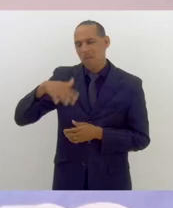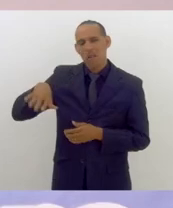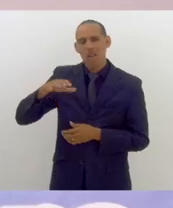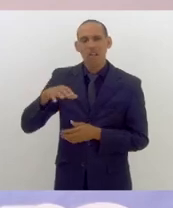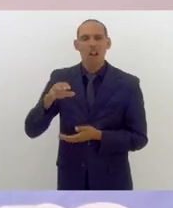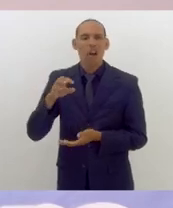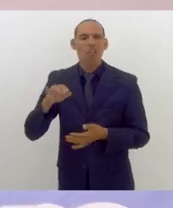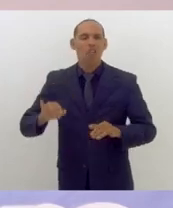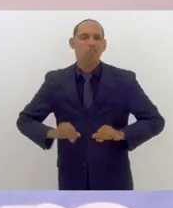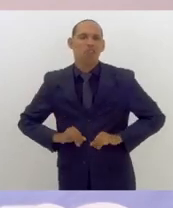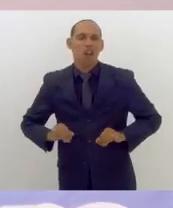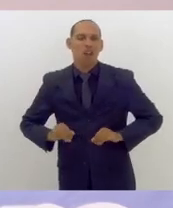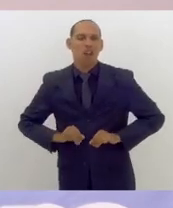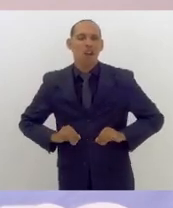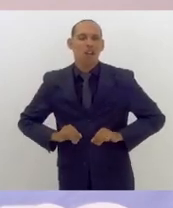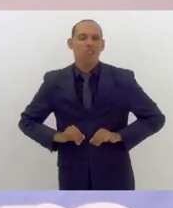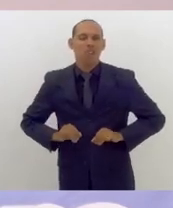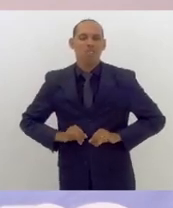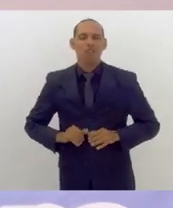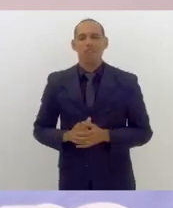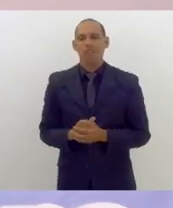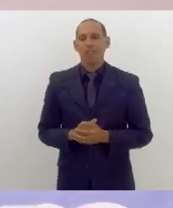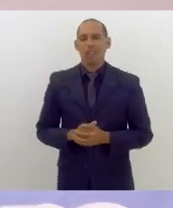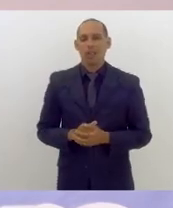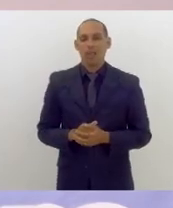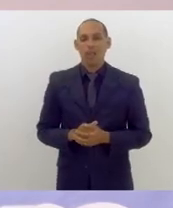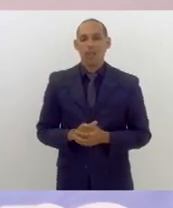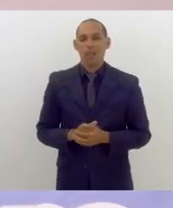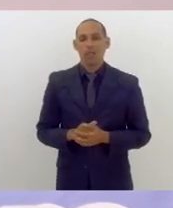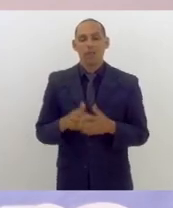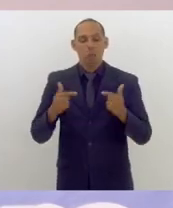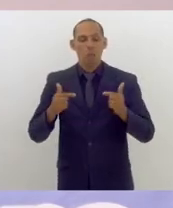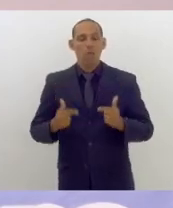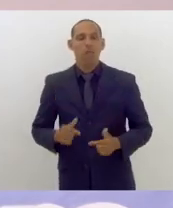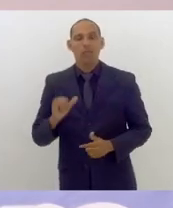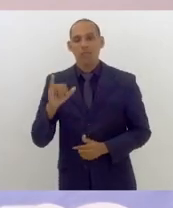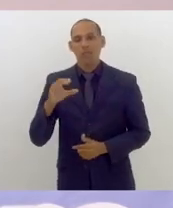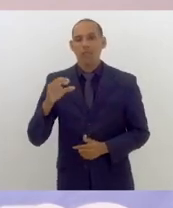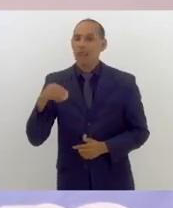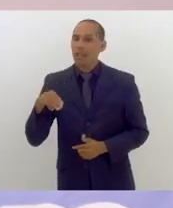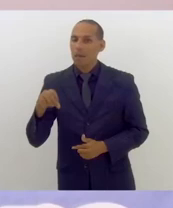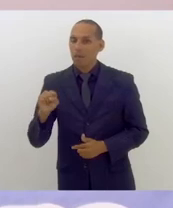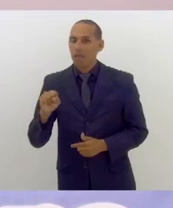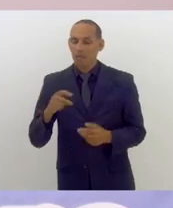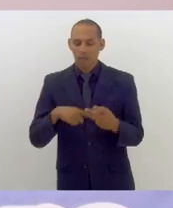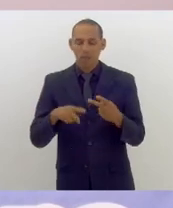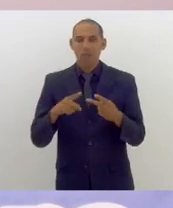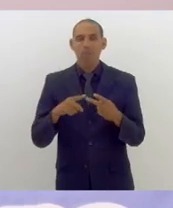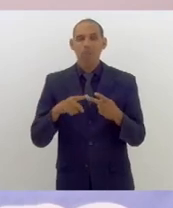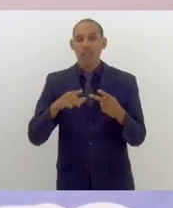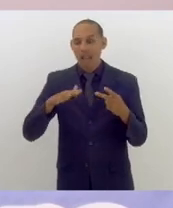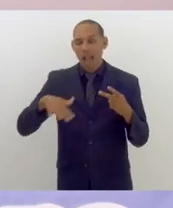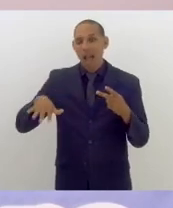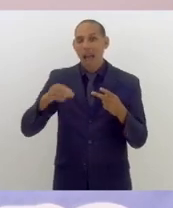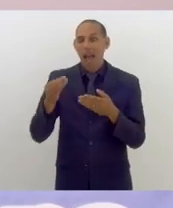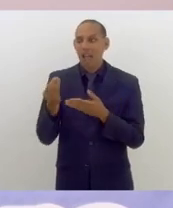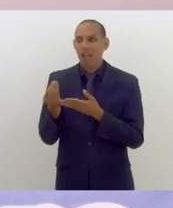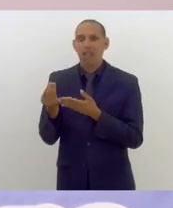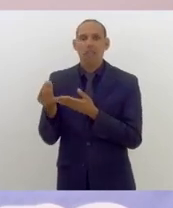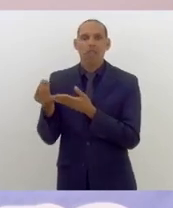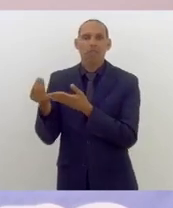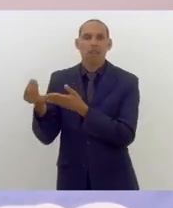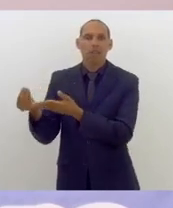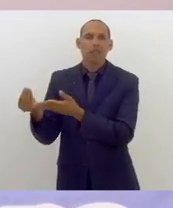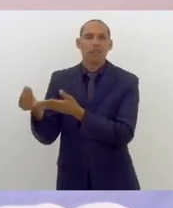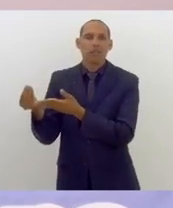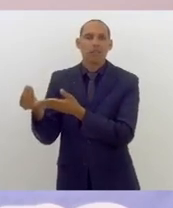ali a título foi instalada ali ela teve isenção de ICMS ela teve a doação da área foi doada